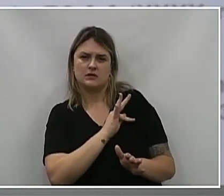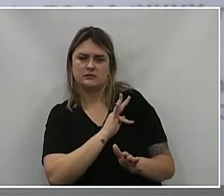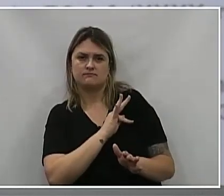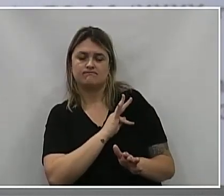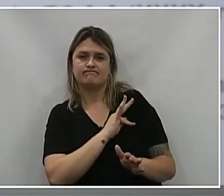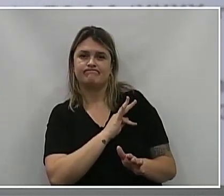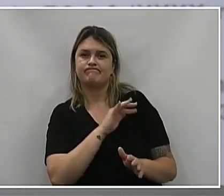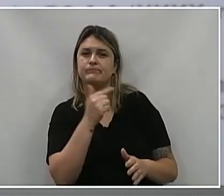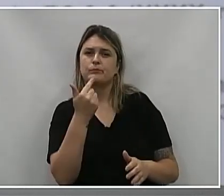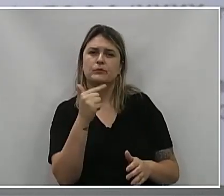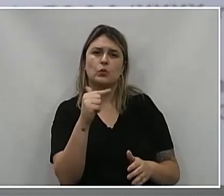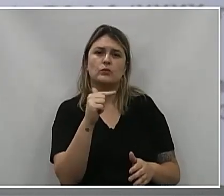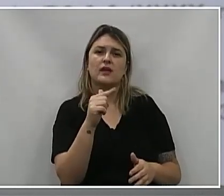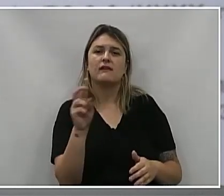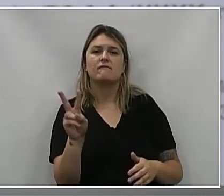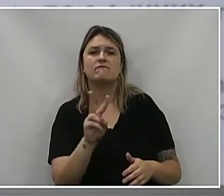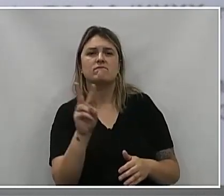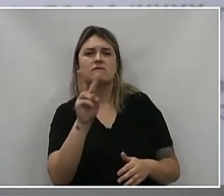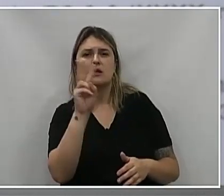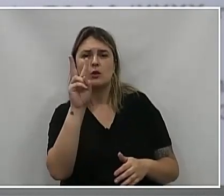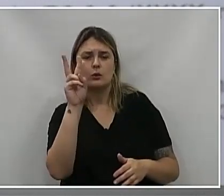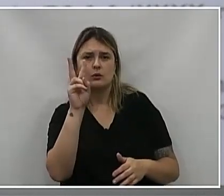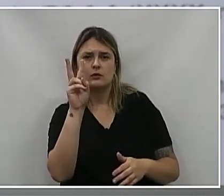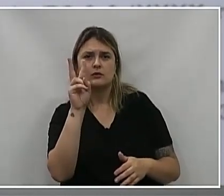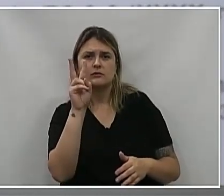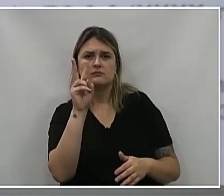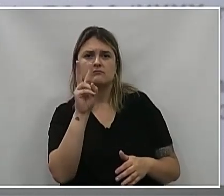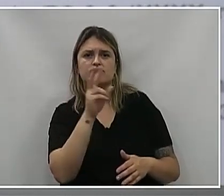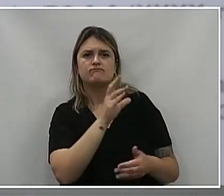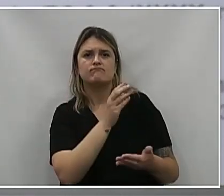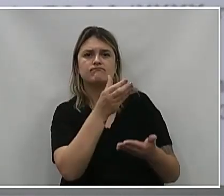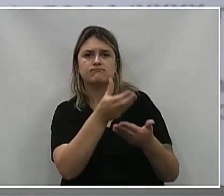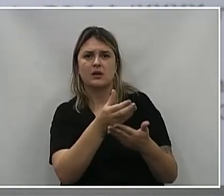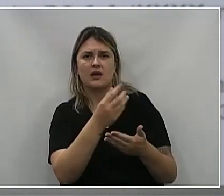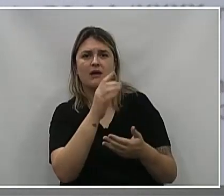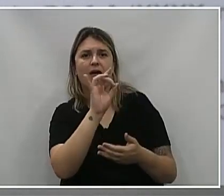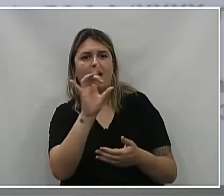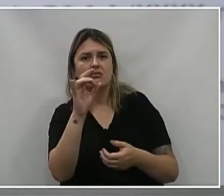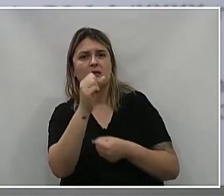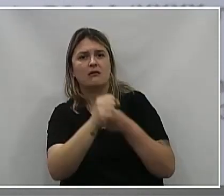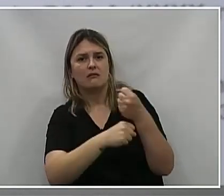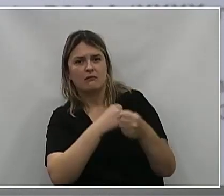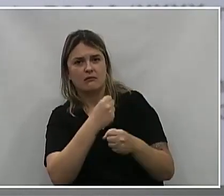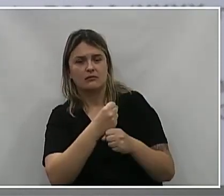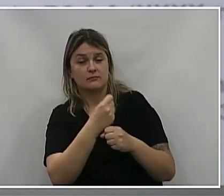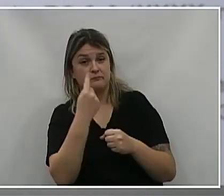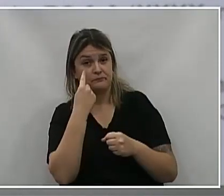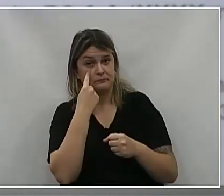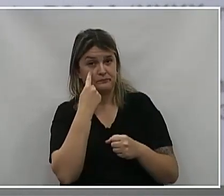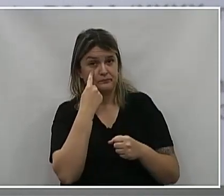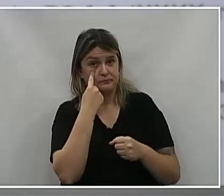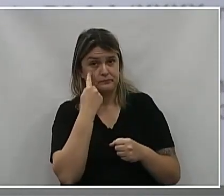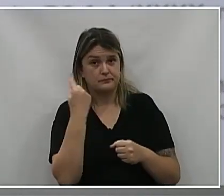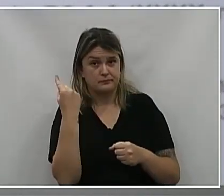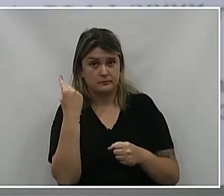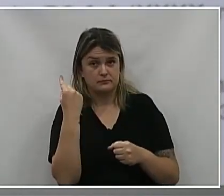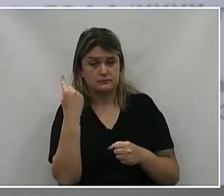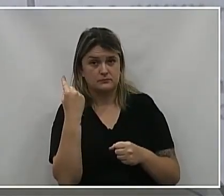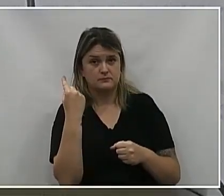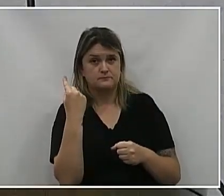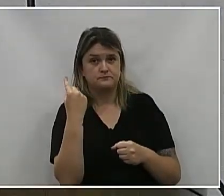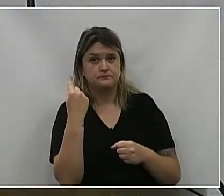elas não constavam o valor que seria dispendido ano a ano. Como pode observar, isso a